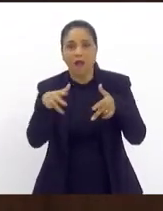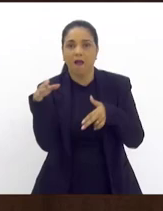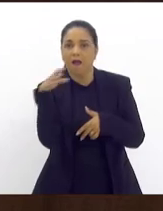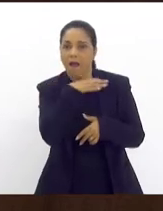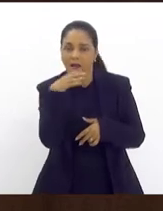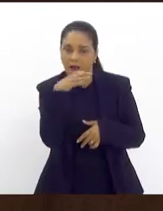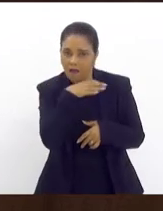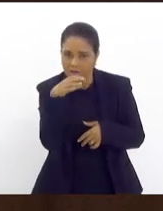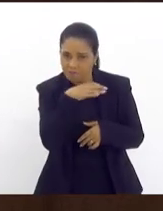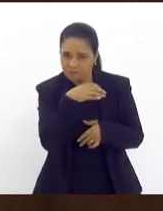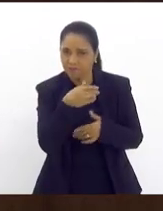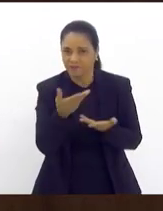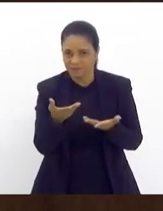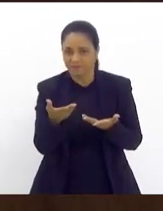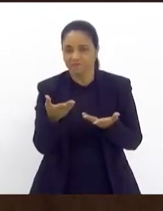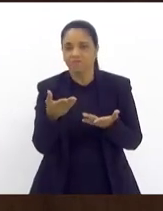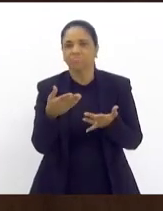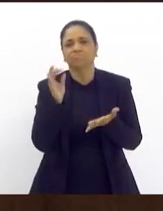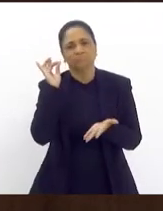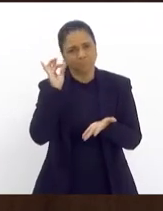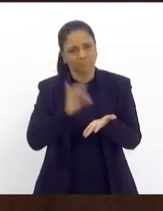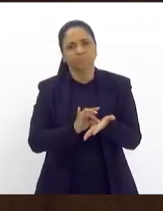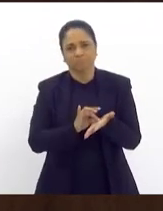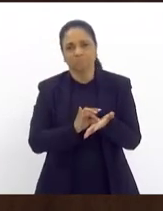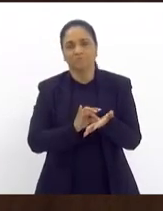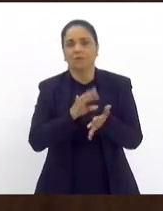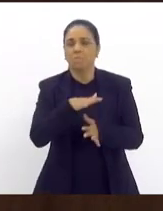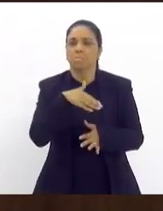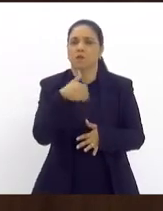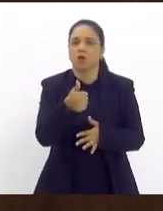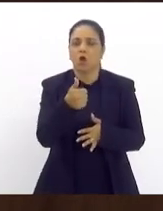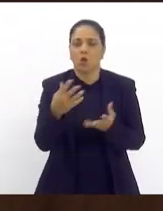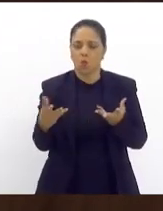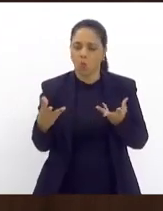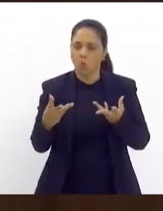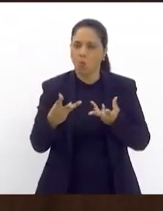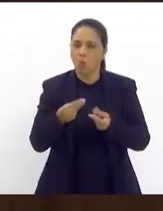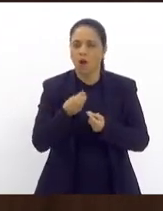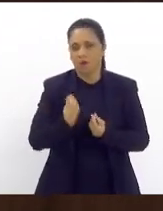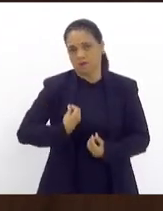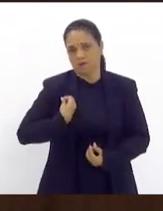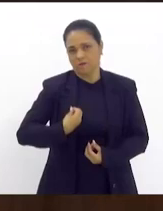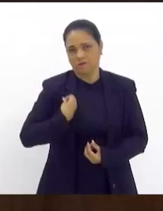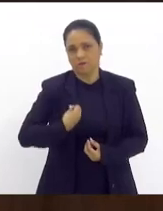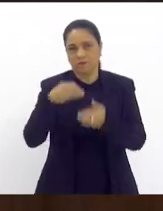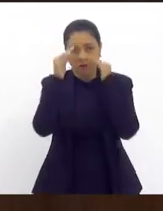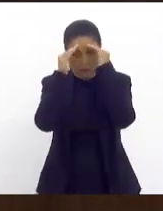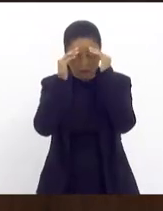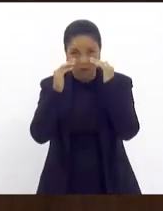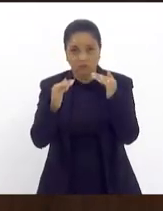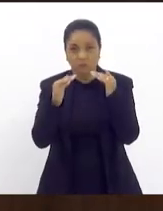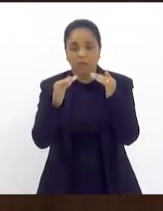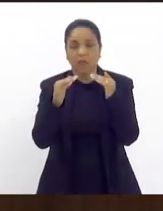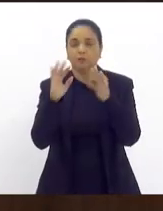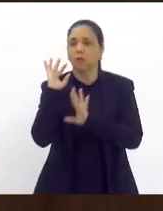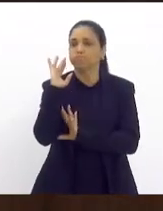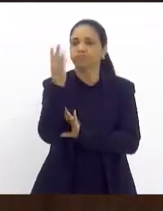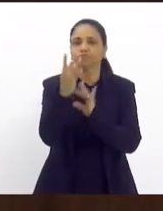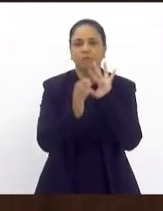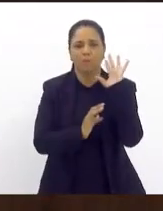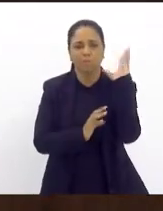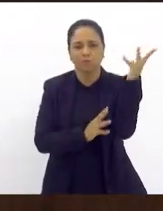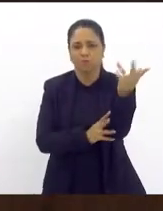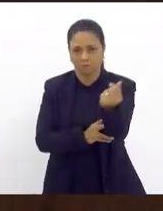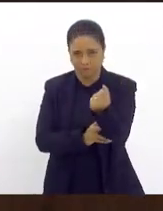Garanta né efetivamente uma melhor qualidade de vida e o respeito ao meio ambiente Então por